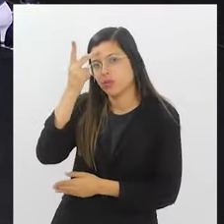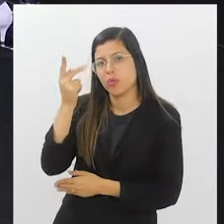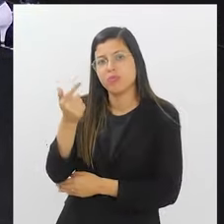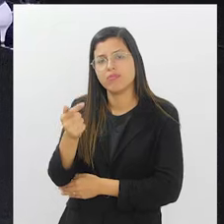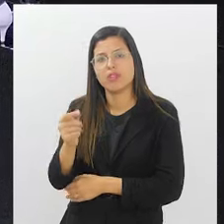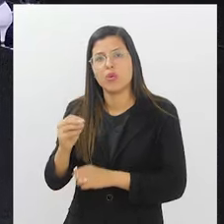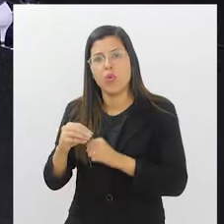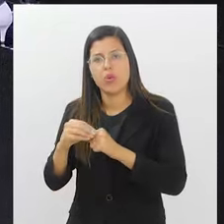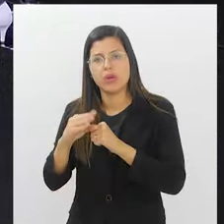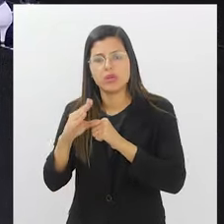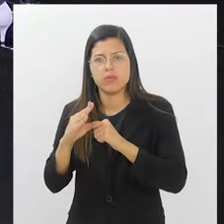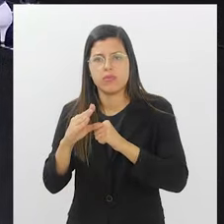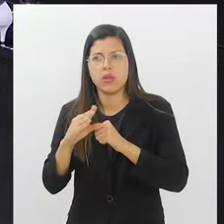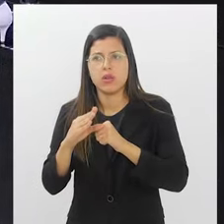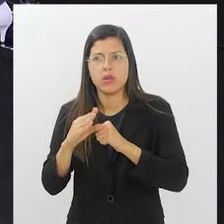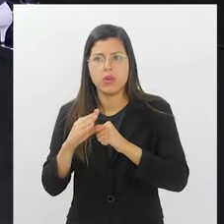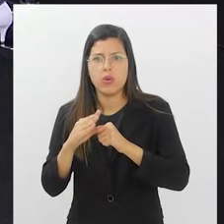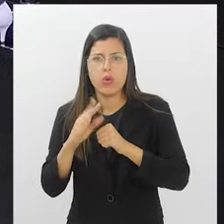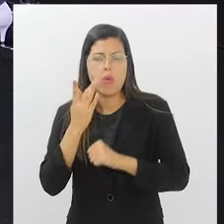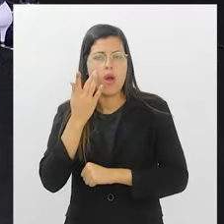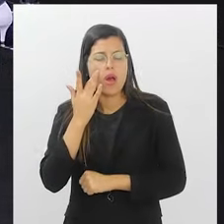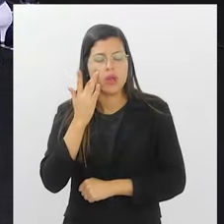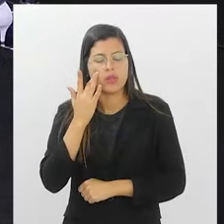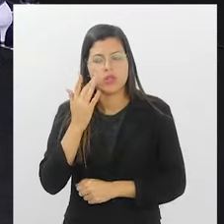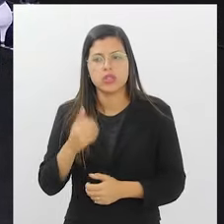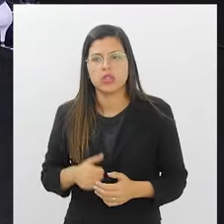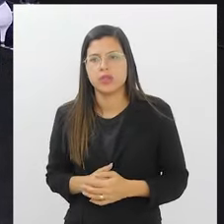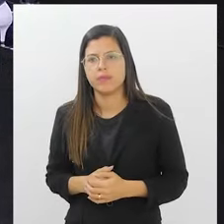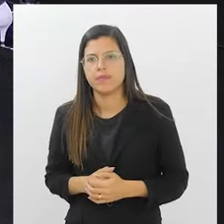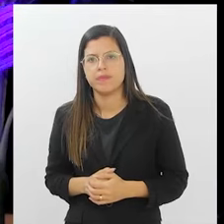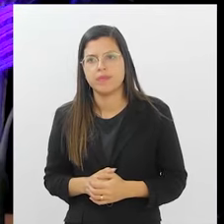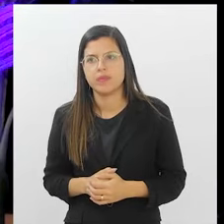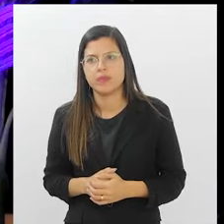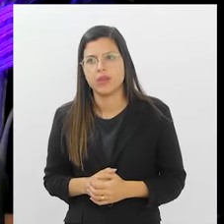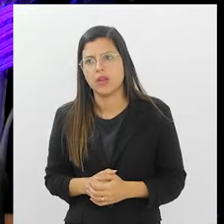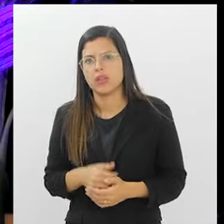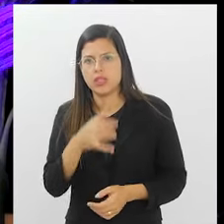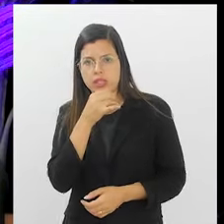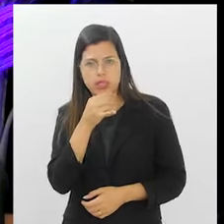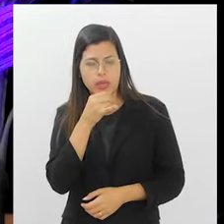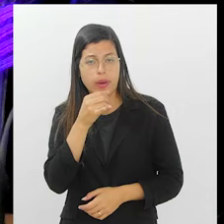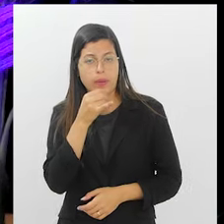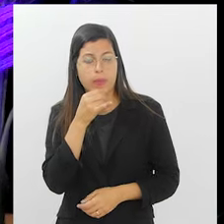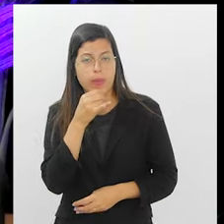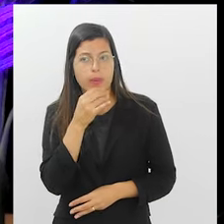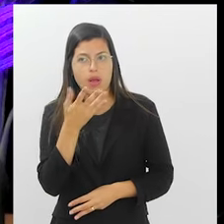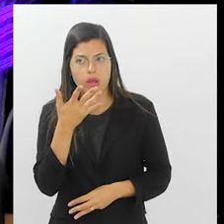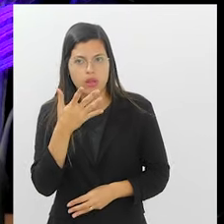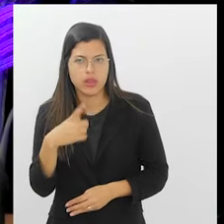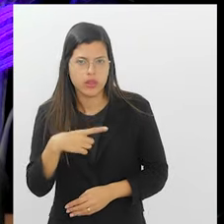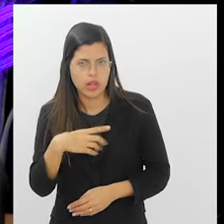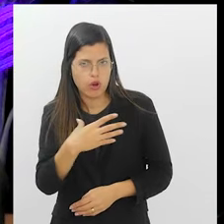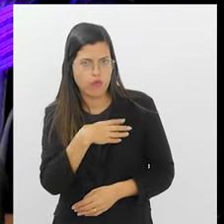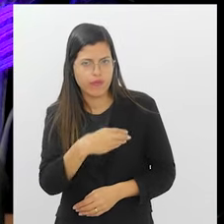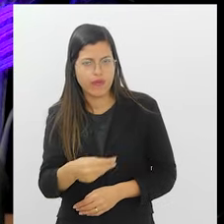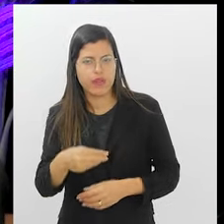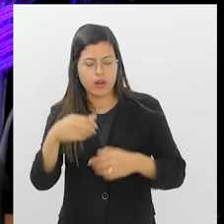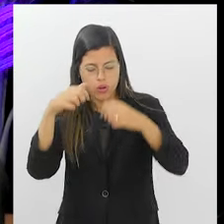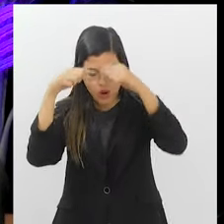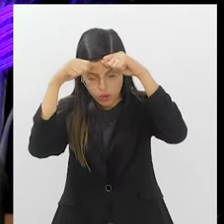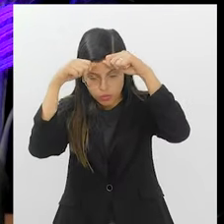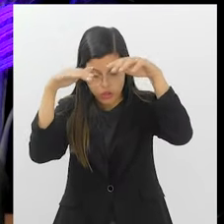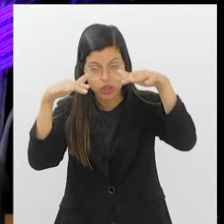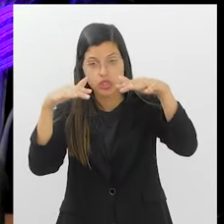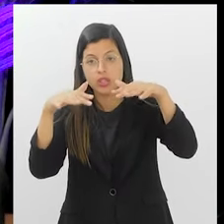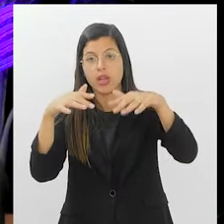têm conhecimento, né, e tá ali e acha que e a criança... Vai, né? Que tem um filho